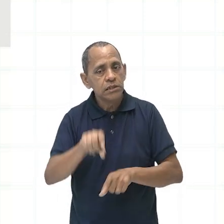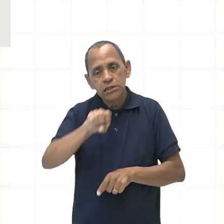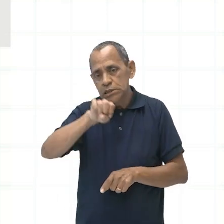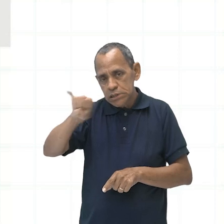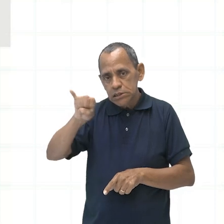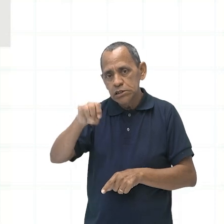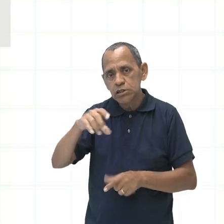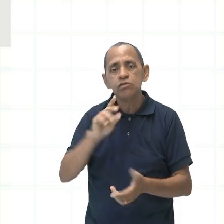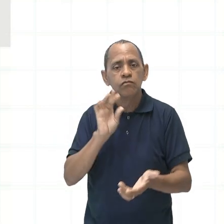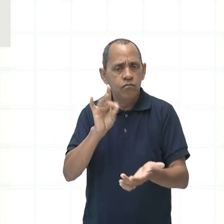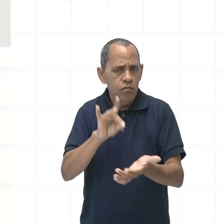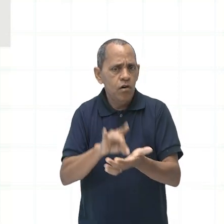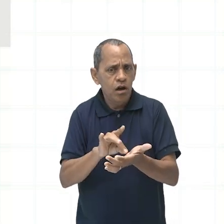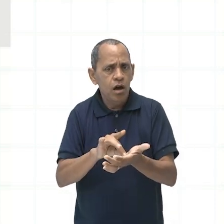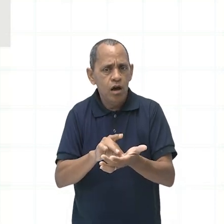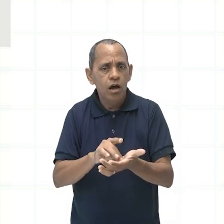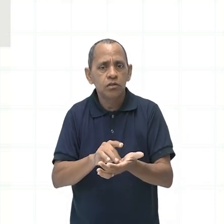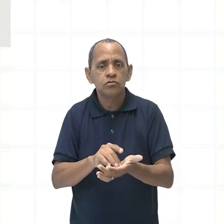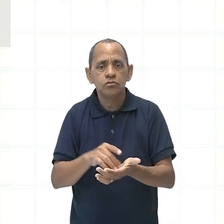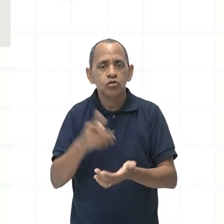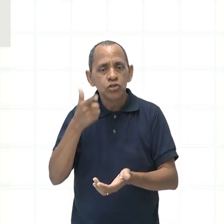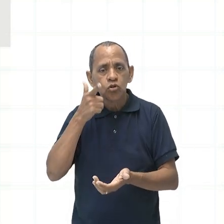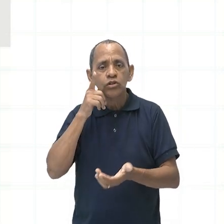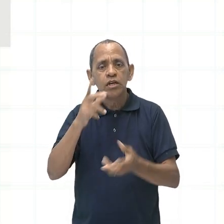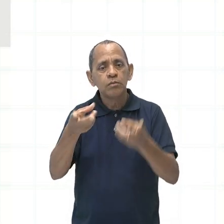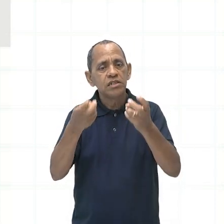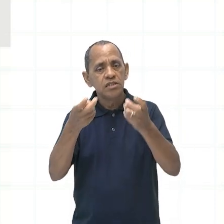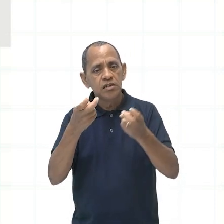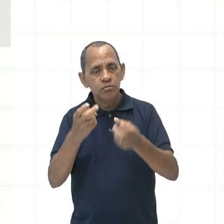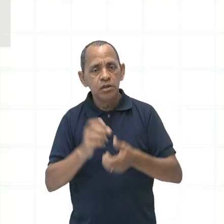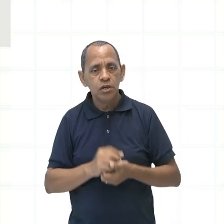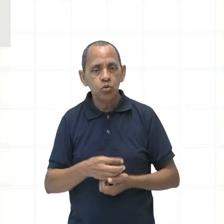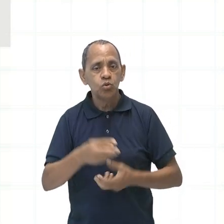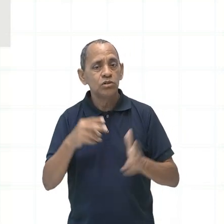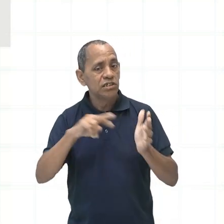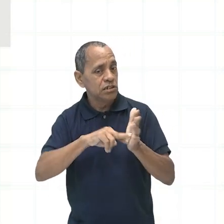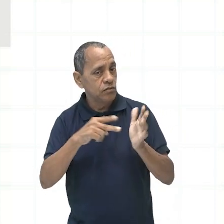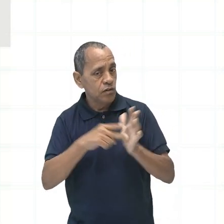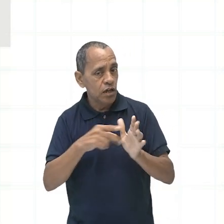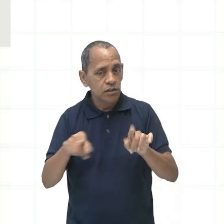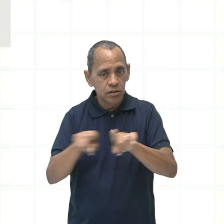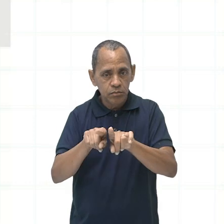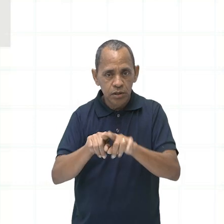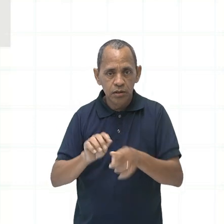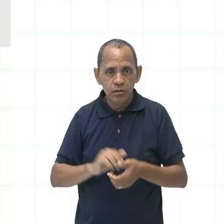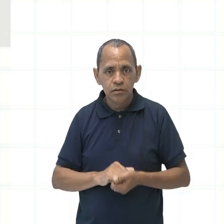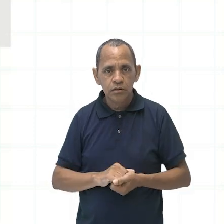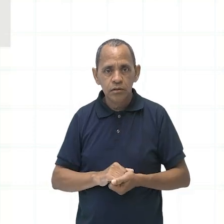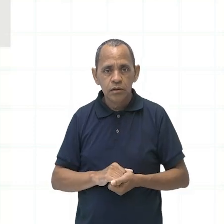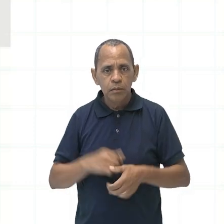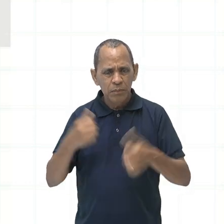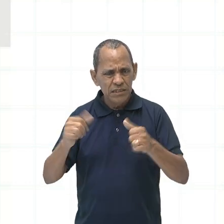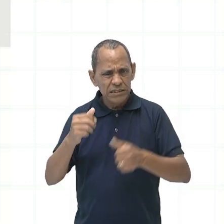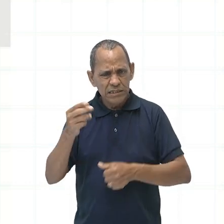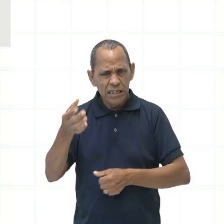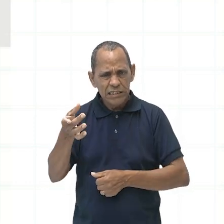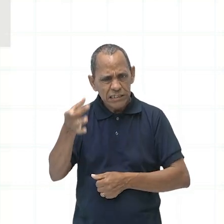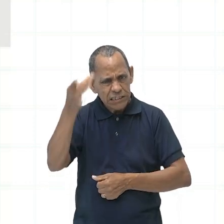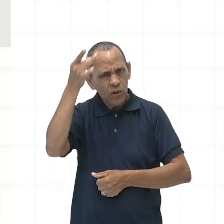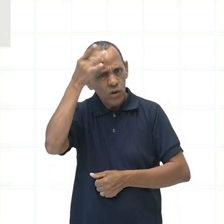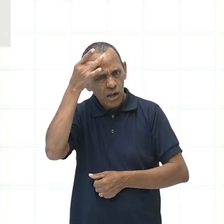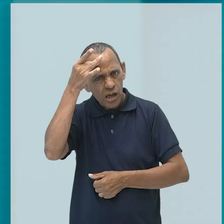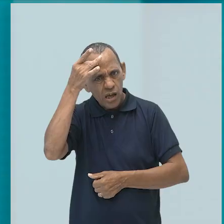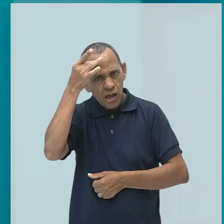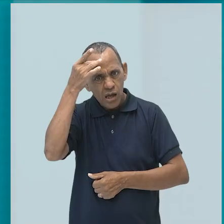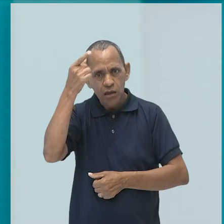saber se, de fato, ele significa conformidade ou um outro sentido. Ok? E, de novo, professora, é para ficar